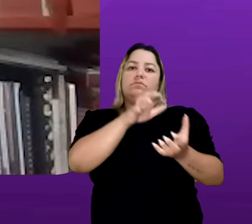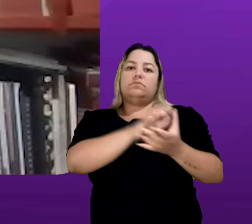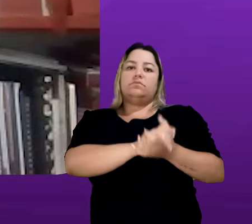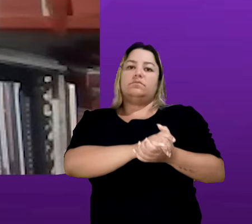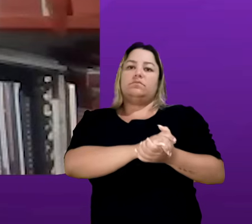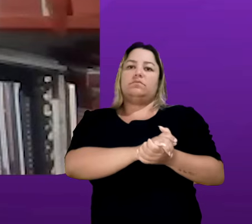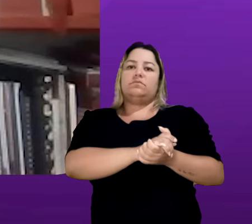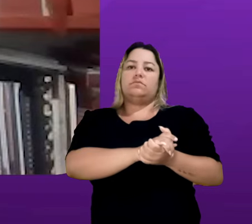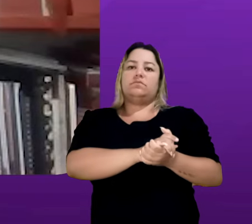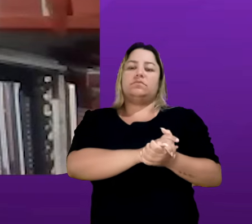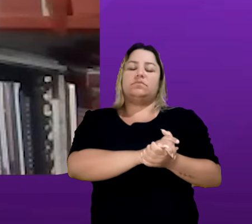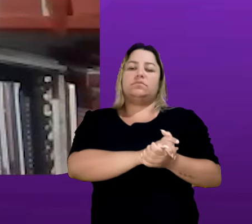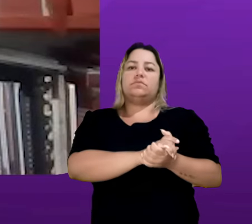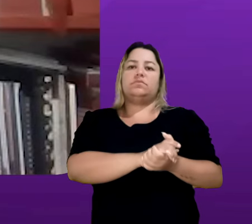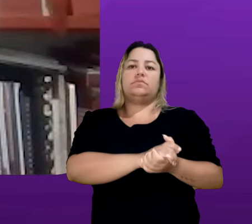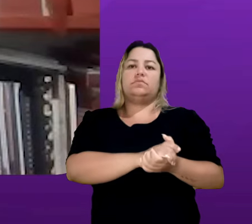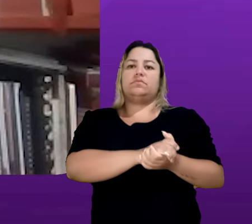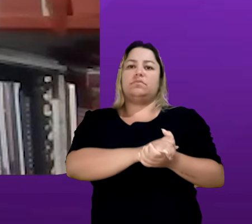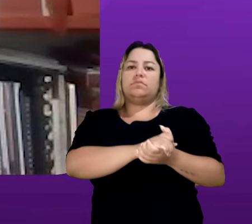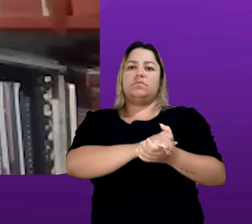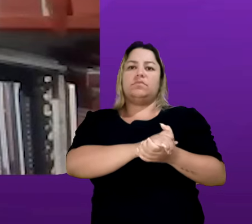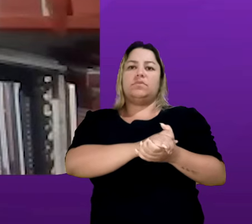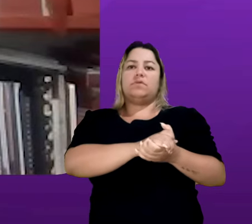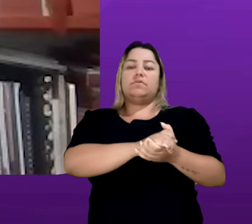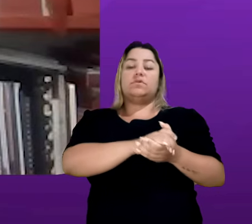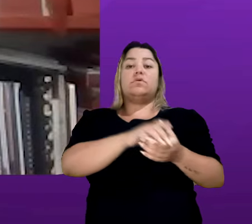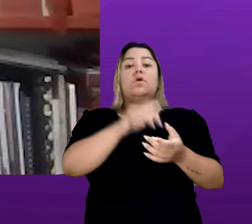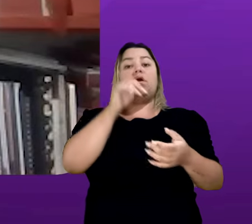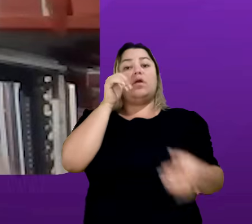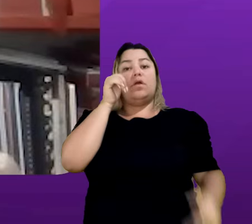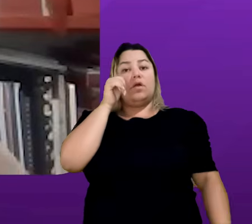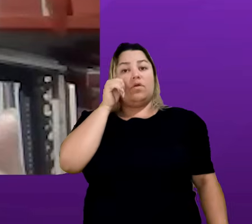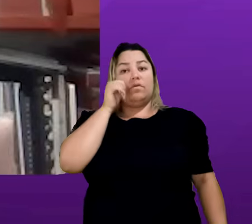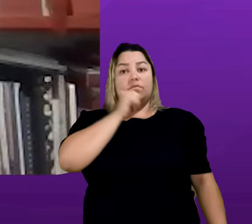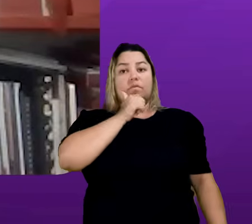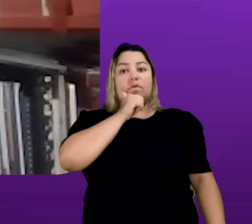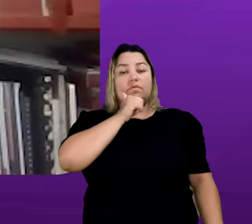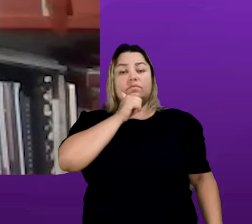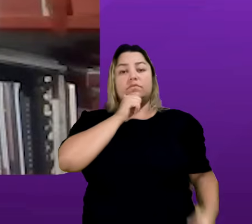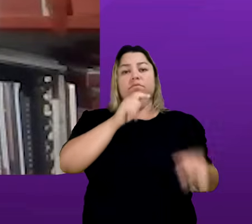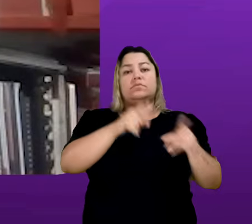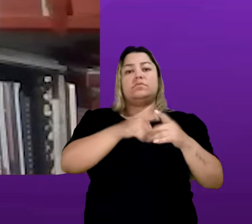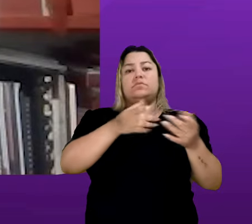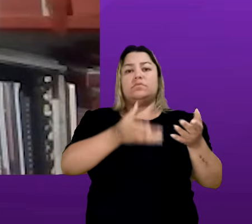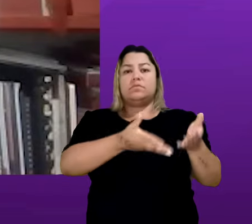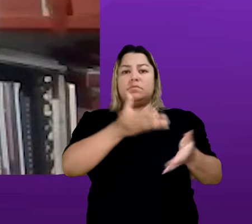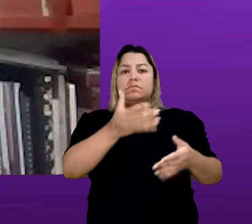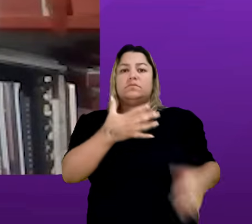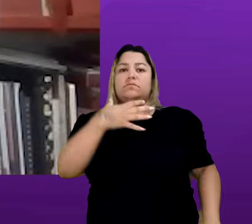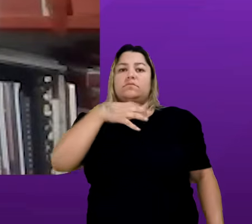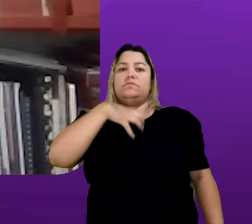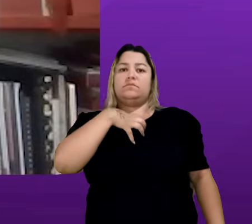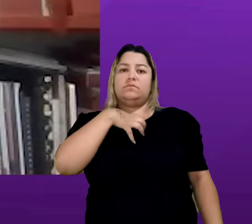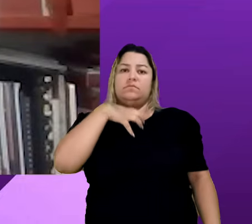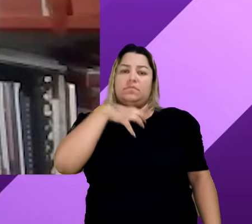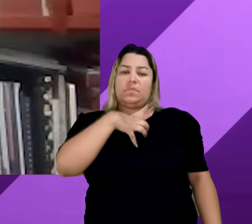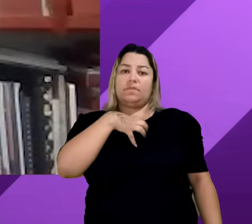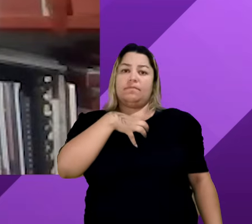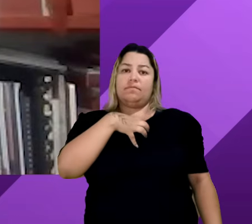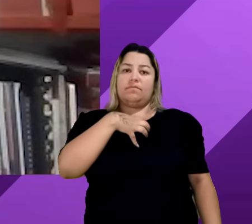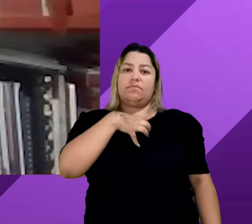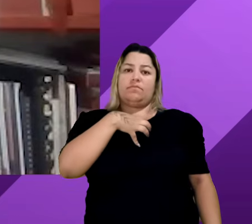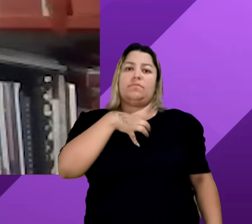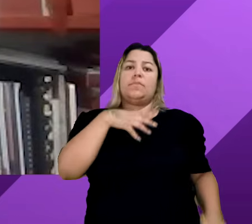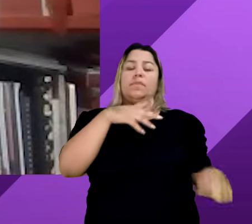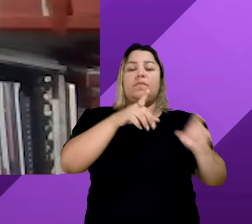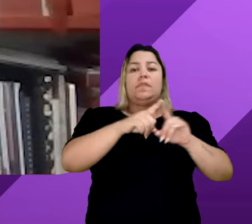cuidadora, a mulher é considerada uma cuidadora. E os homens se sentem, né? Naquela tranquilidade deles de